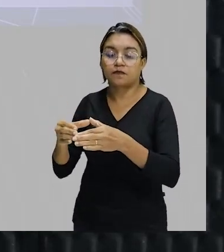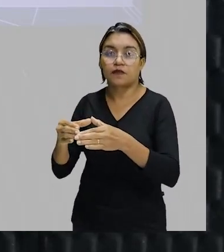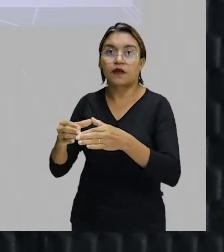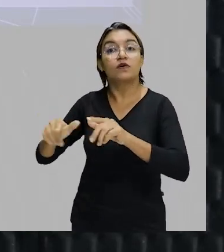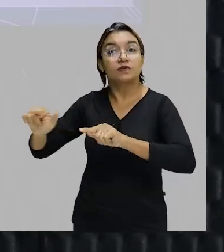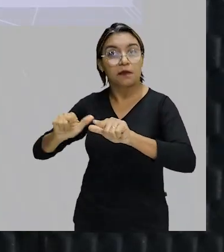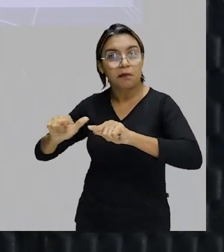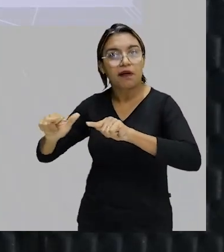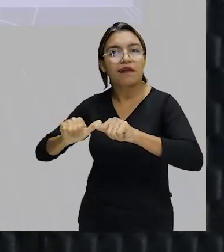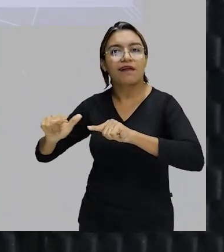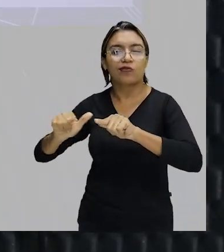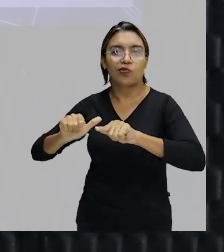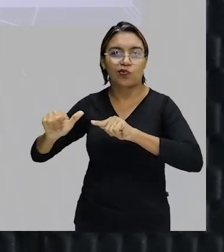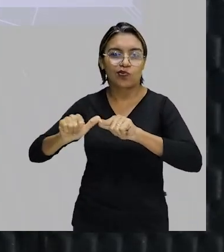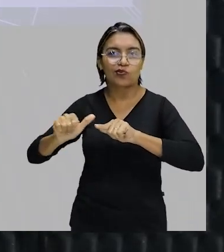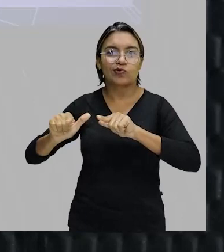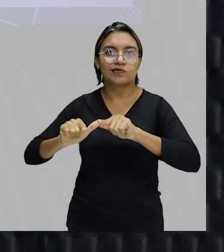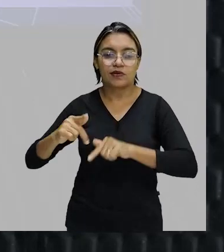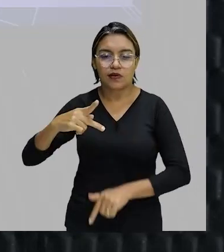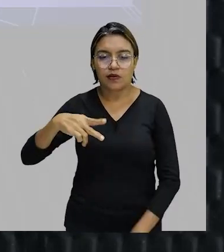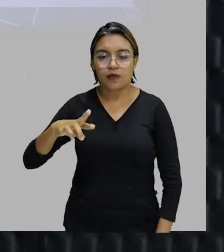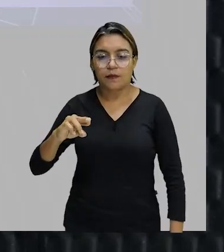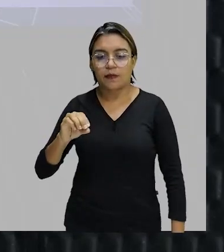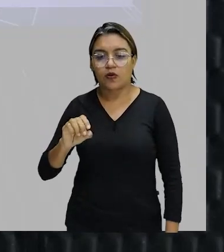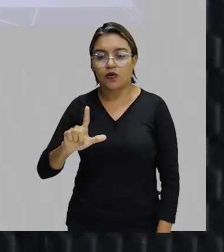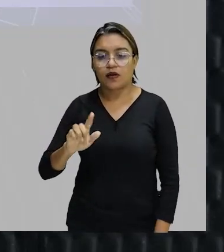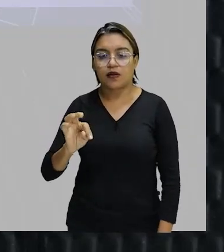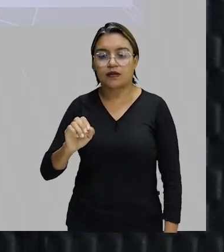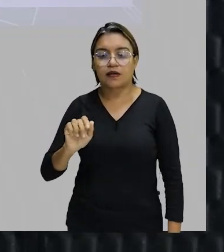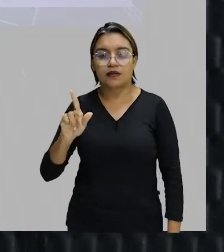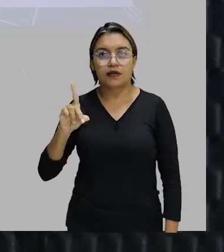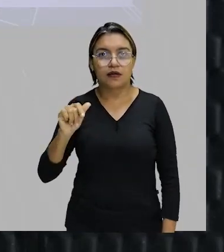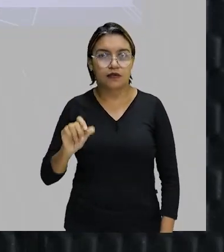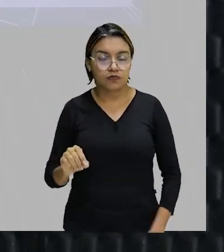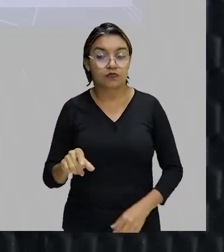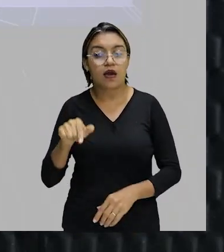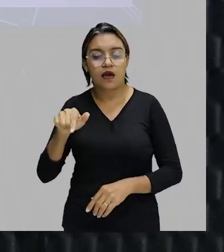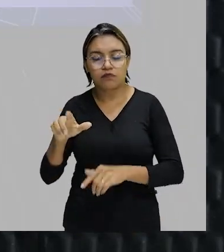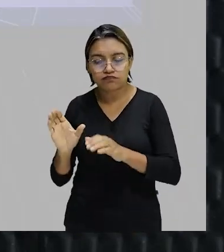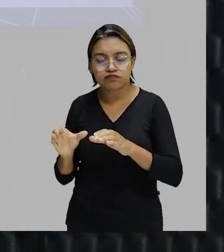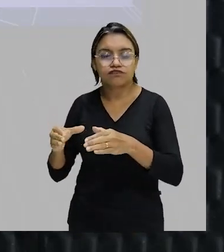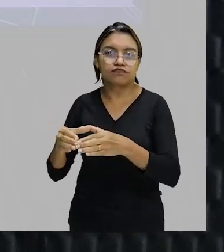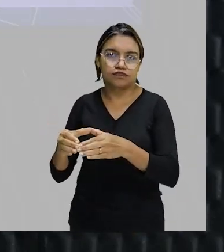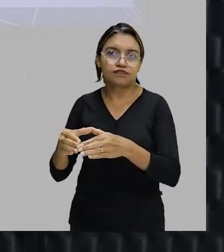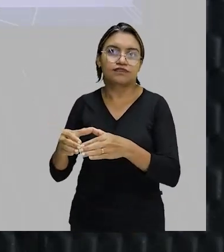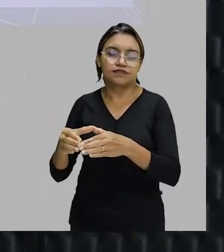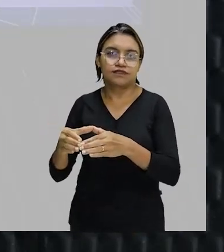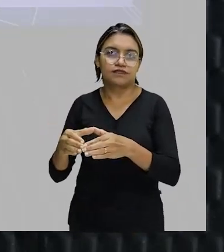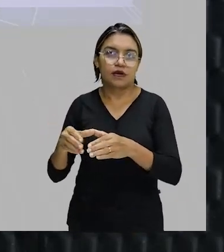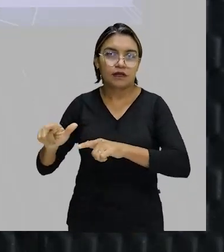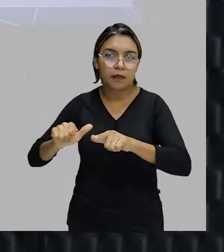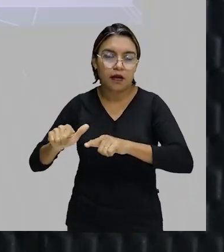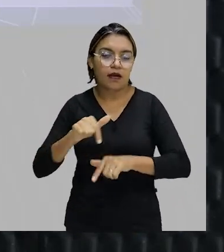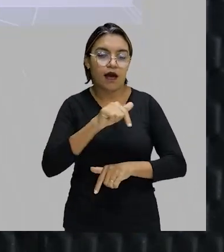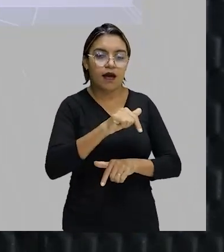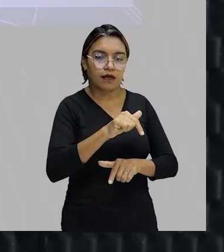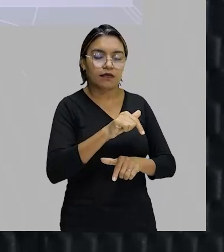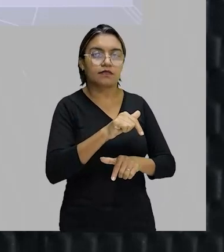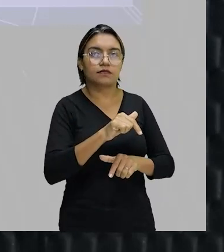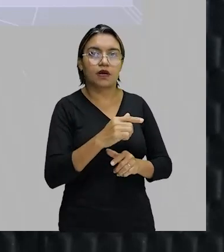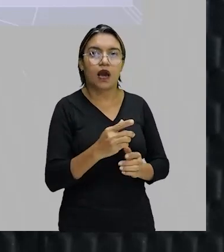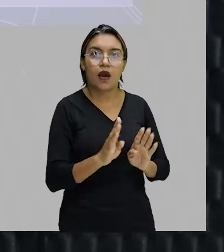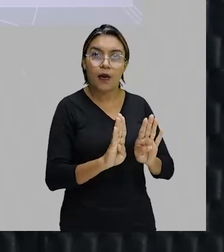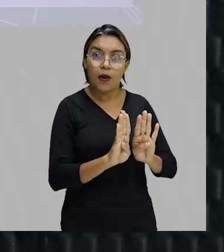os trabalhadores, que são chamados de proletariados, tá? Que vem do termo prole, que era um grande número de filhos. Uma questão